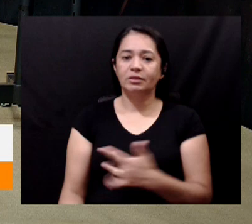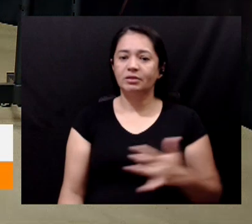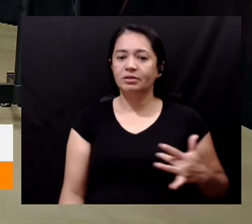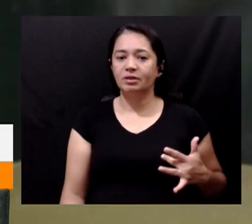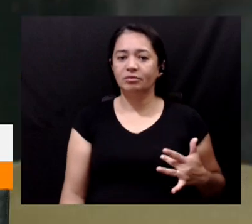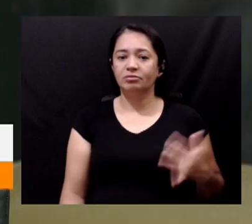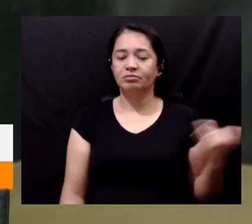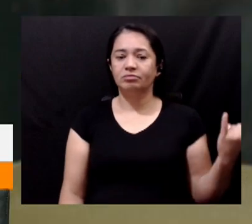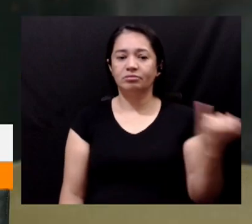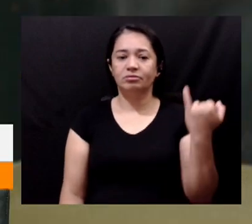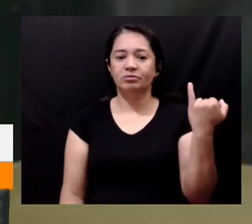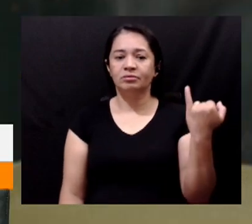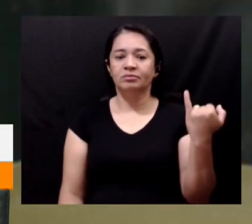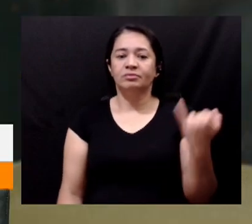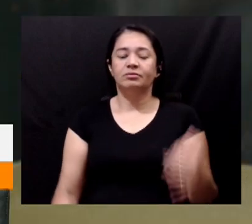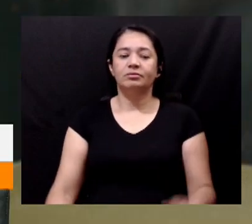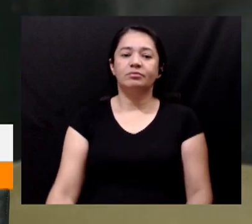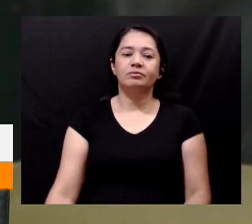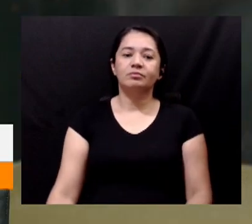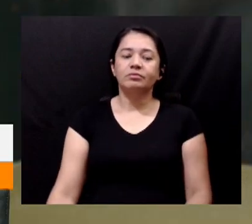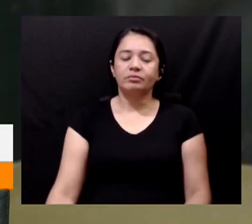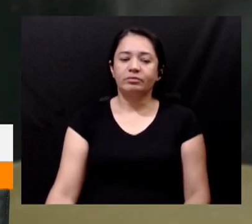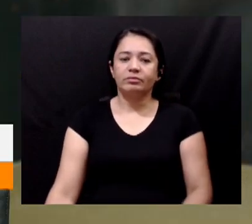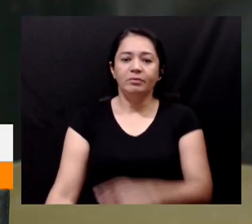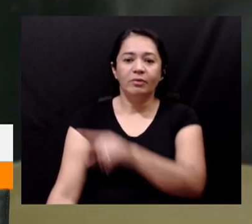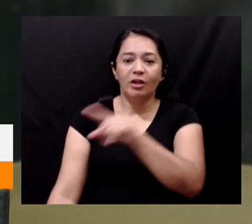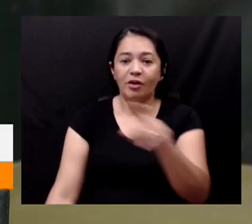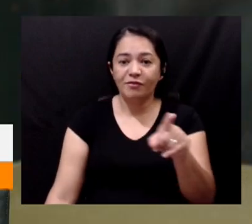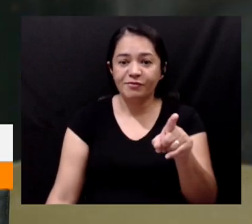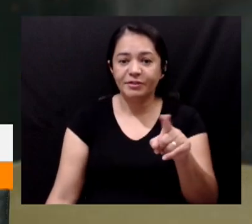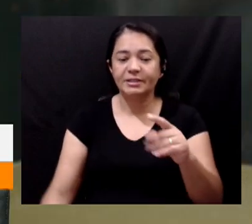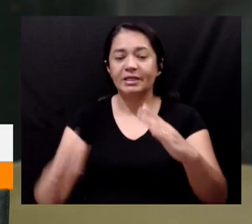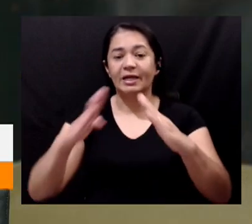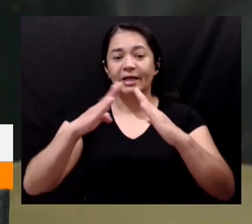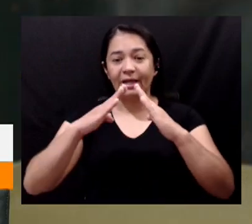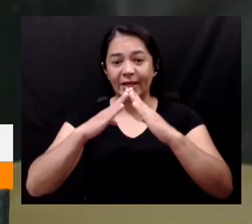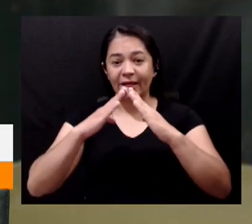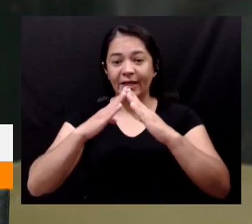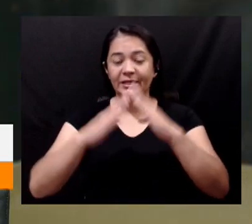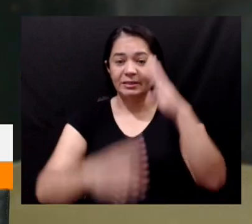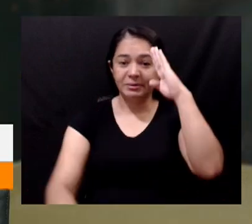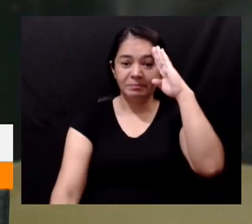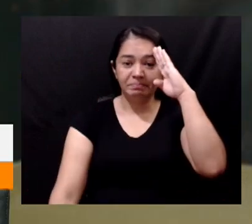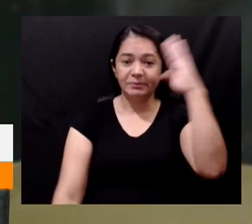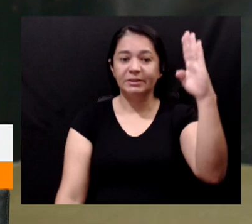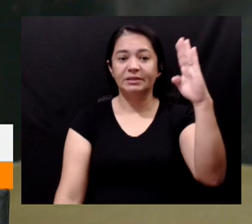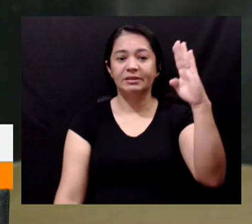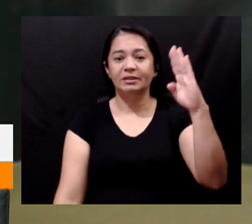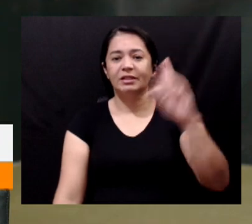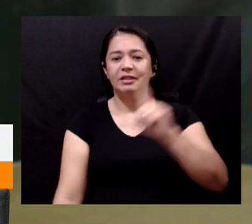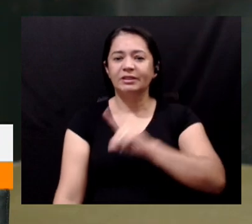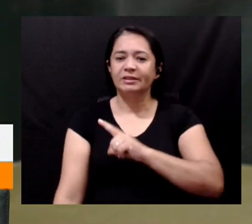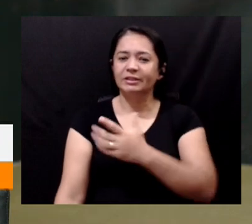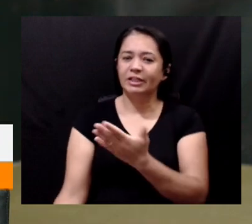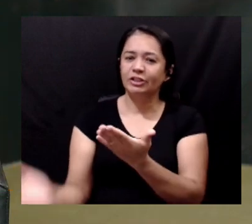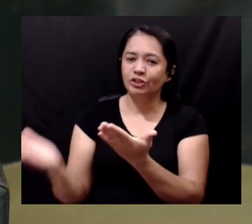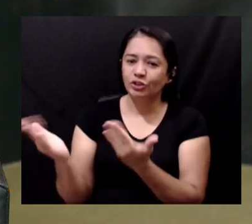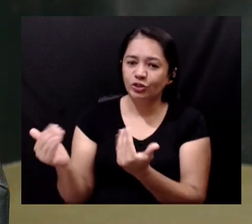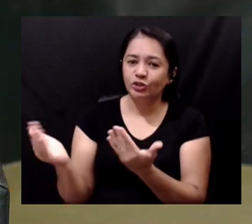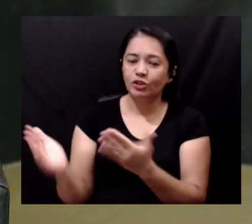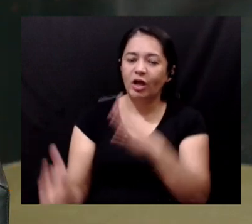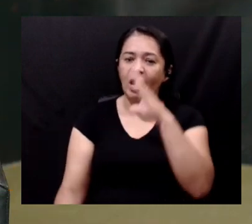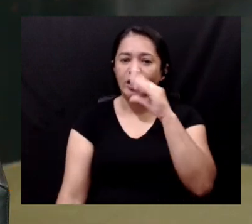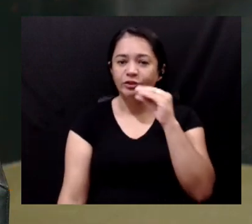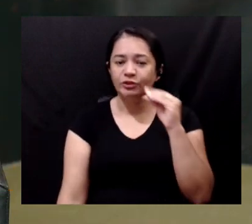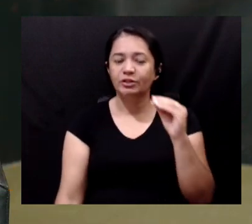também. importante, né. E aí você que está em casa, principalmente que tem um jovem, um adolescente, pode mandar sua pergunta para